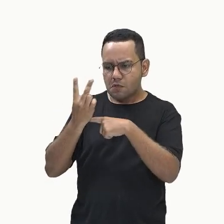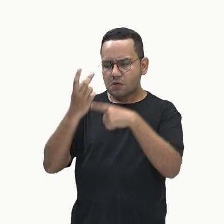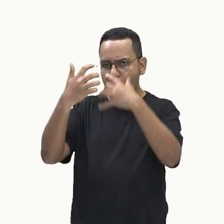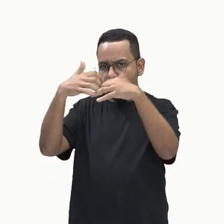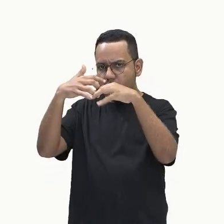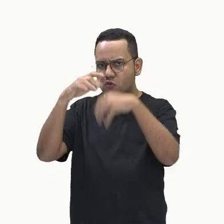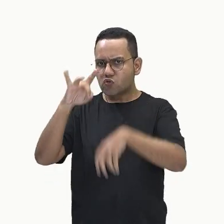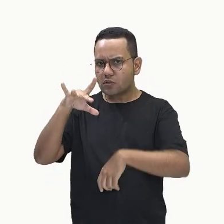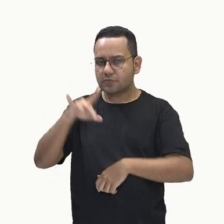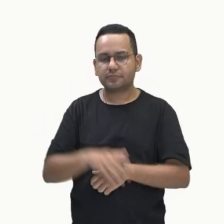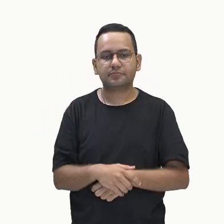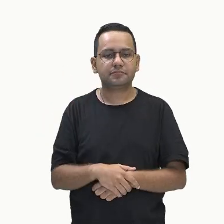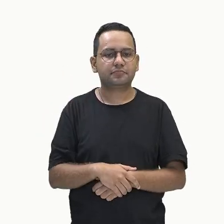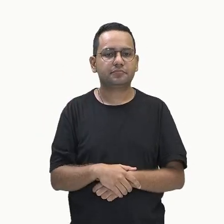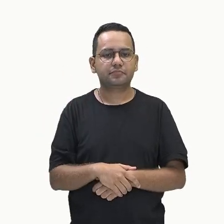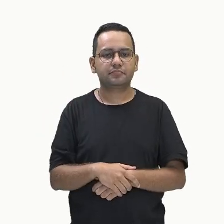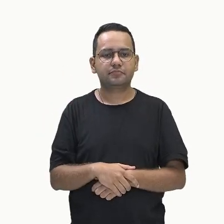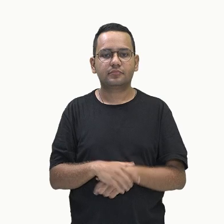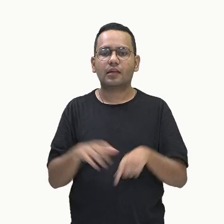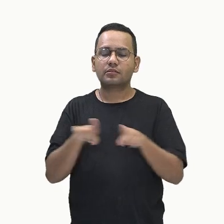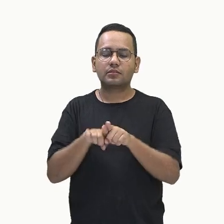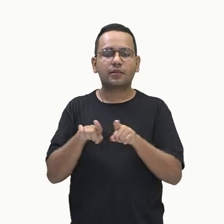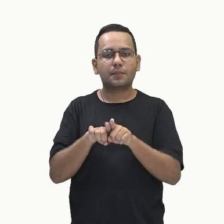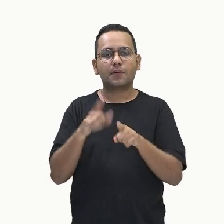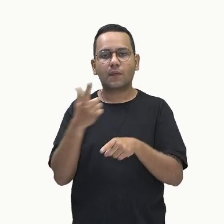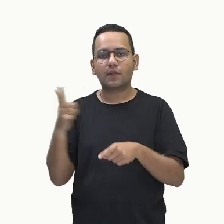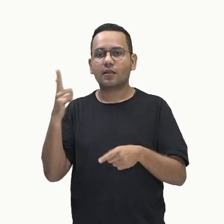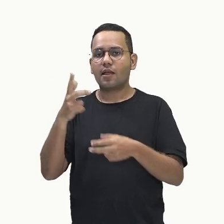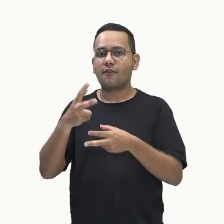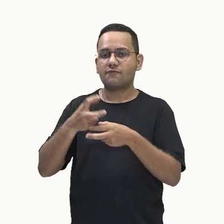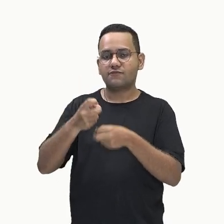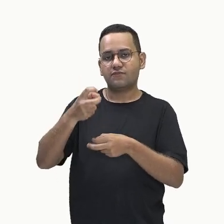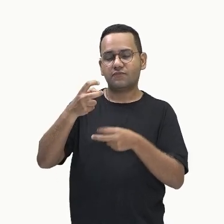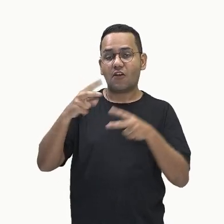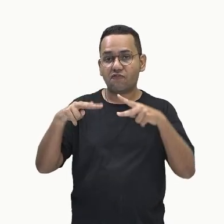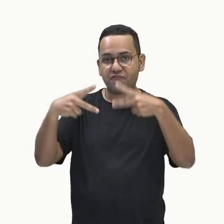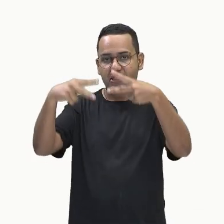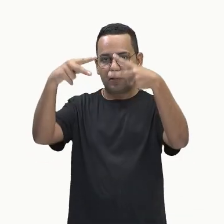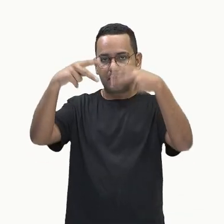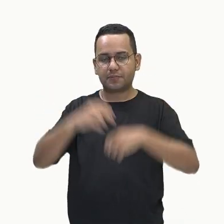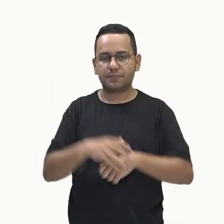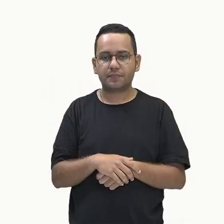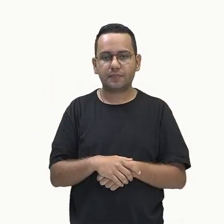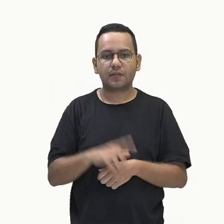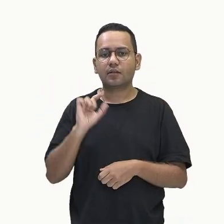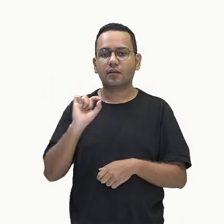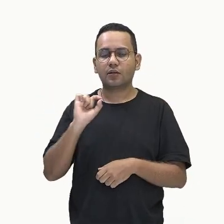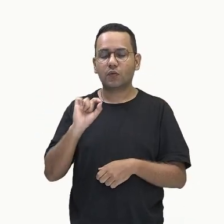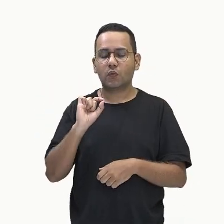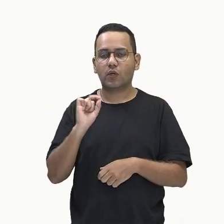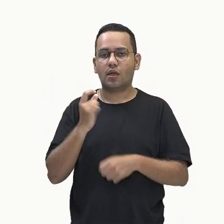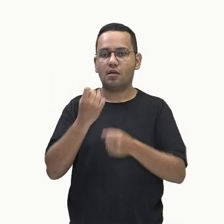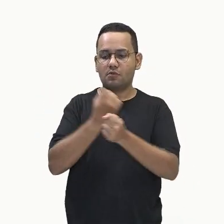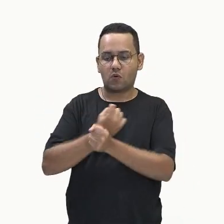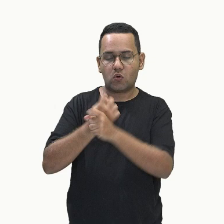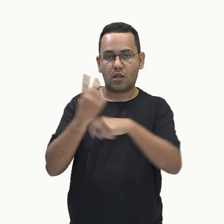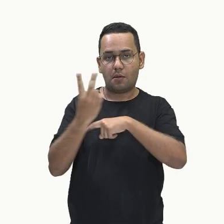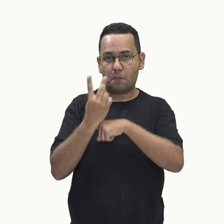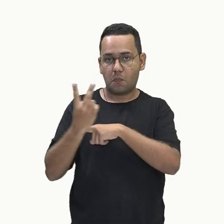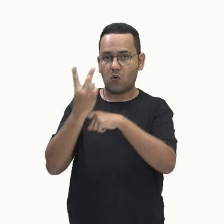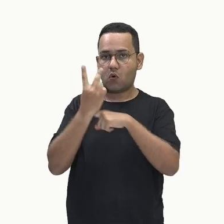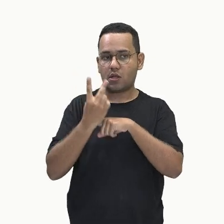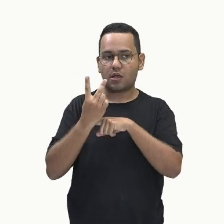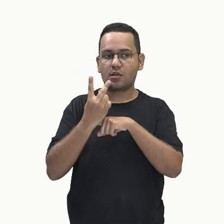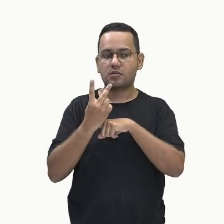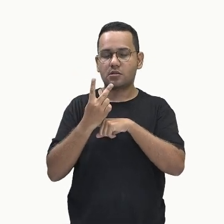também nas nossas vértebras, certo? Porque ela está ali para a proteção do seu sistema nervoso central. Então,